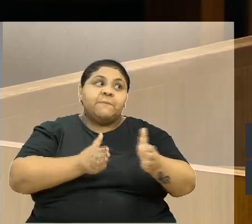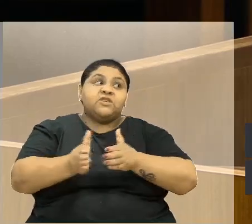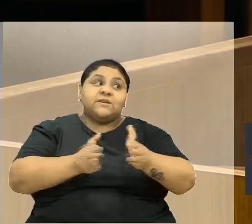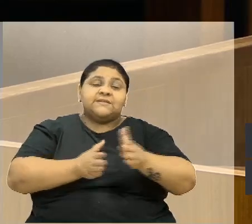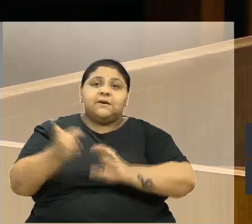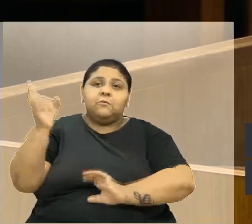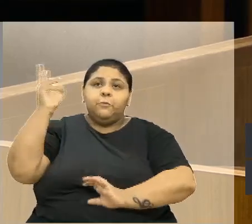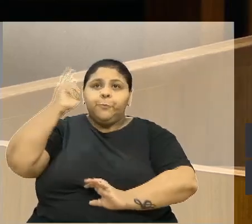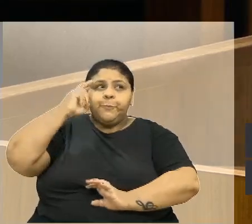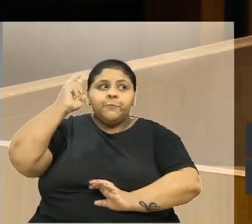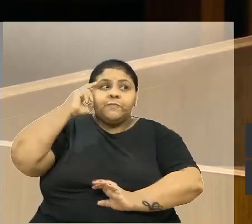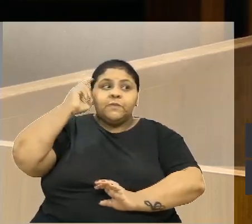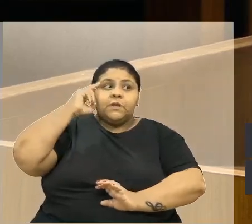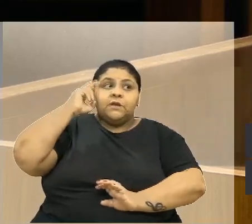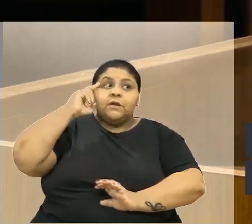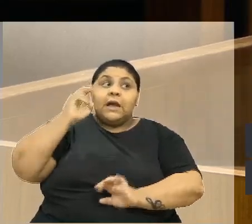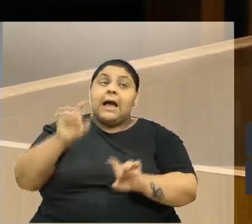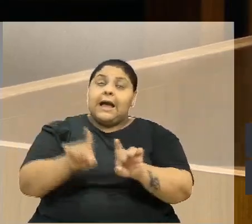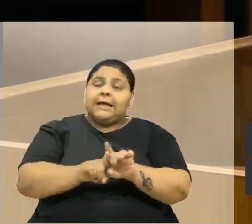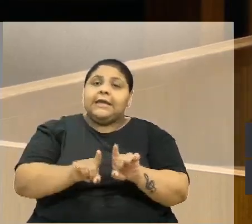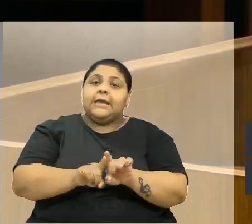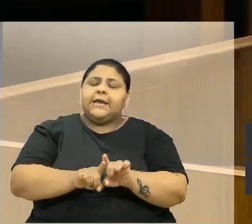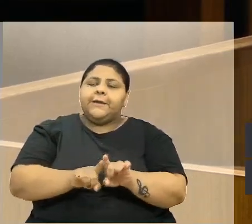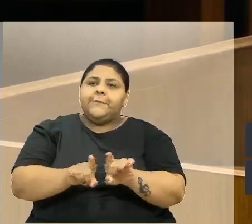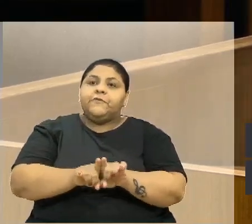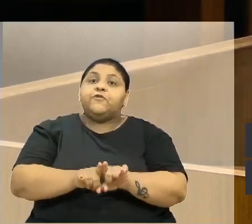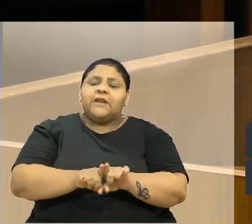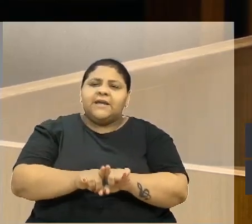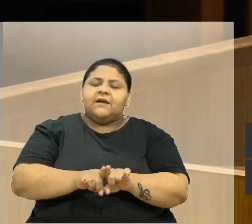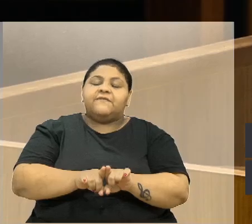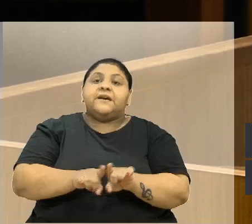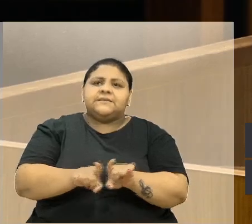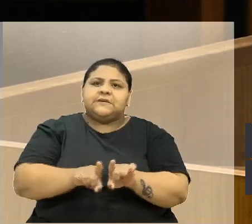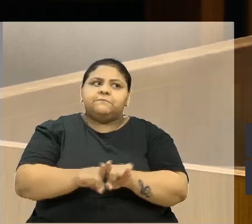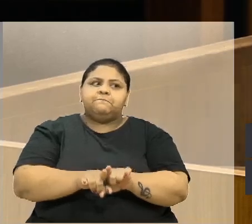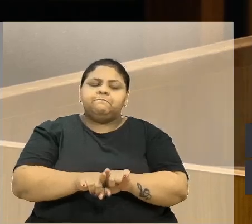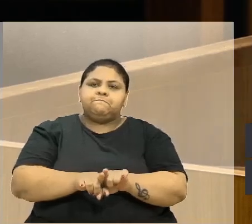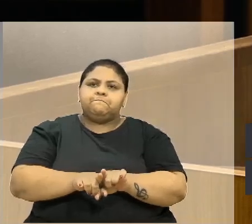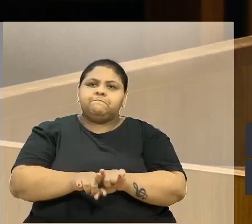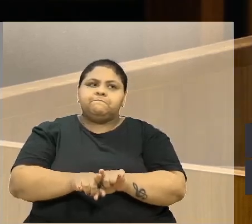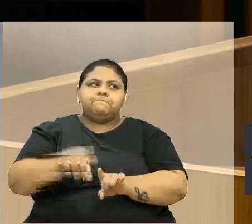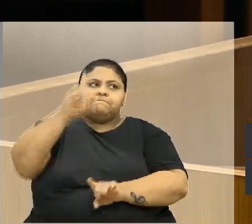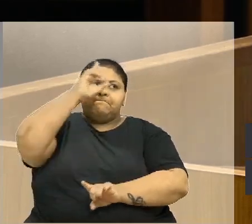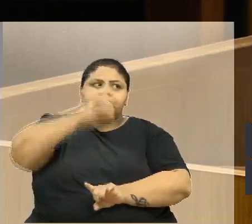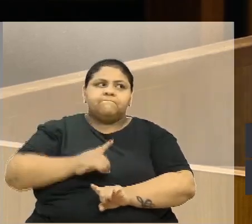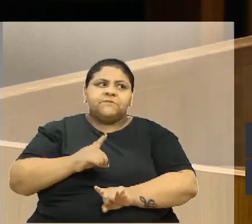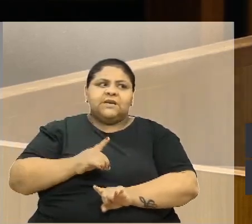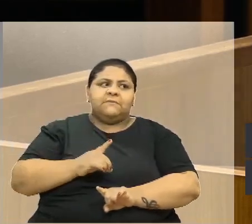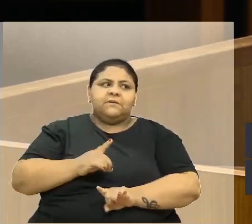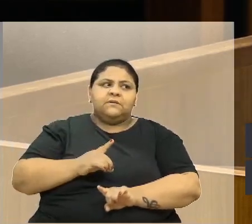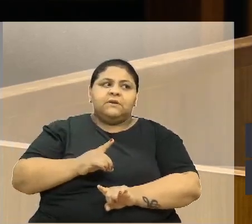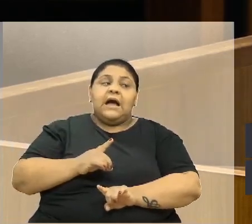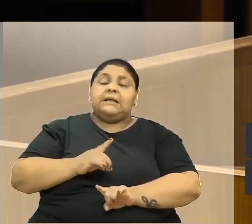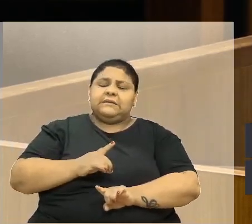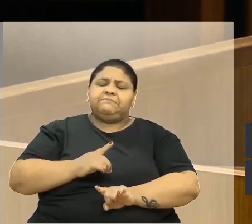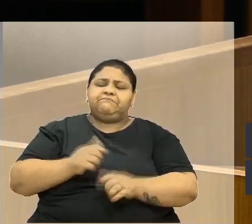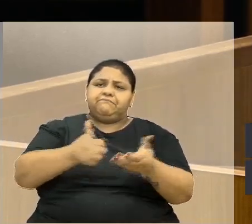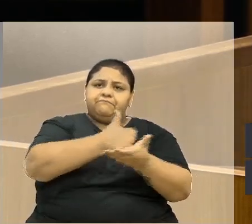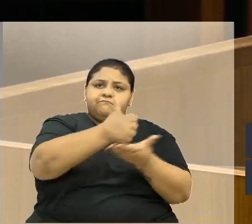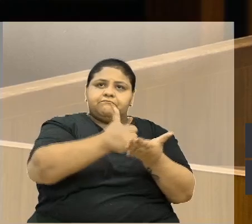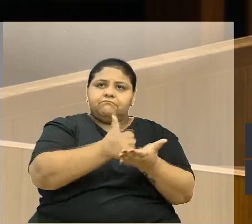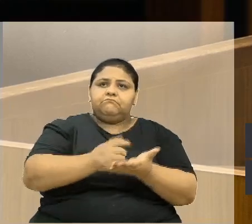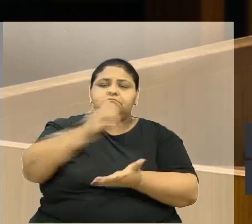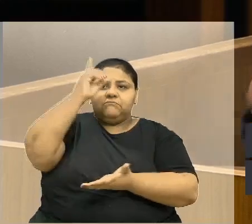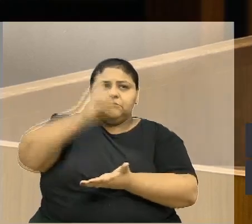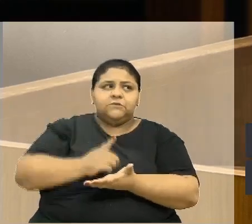ao lazer, à educação para todos e todas, nós estamos falando de um direito humano básico, que é o direito a